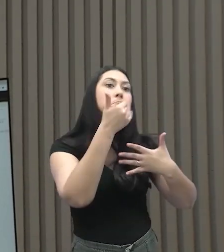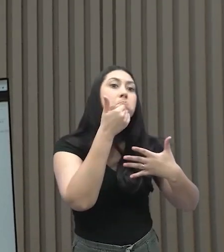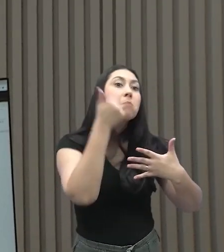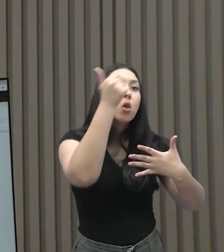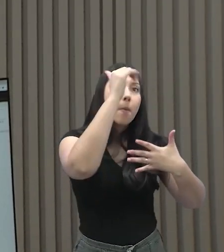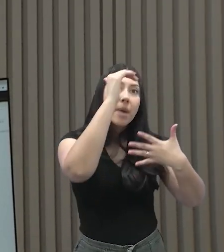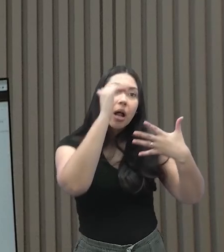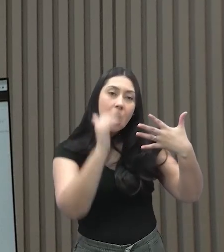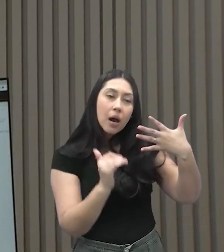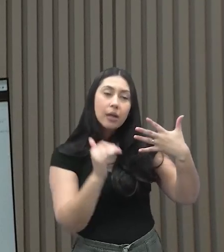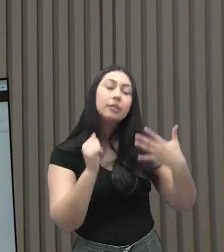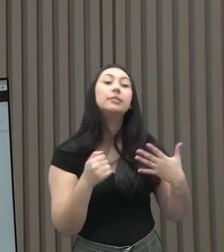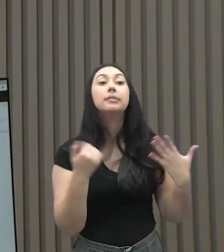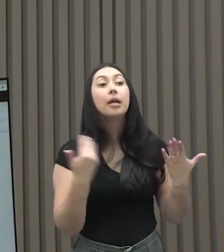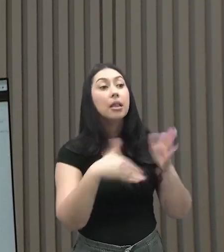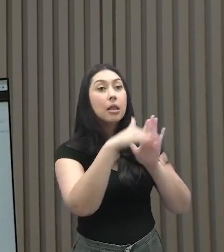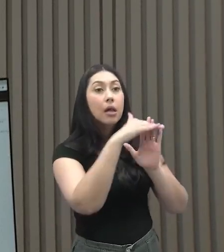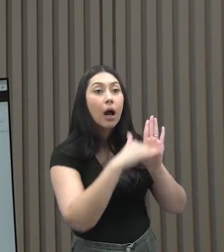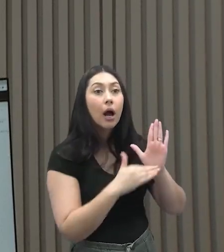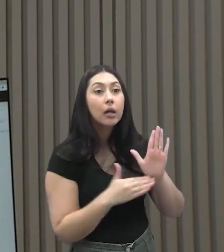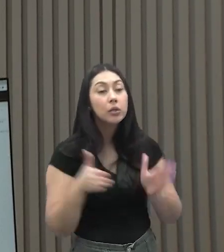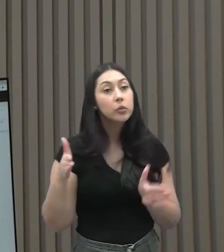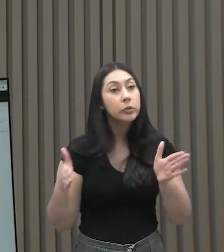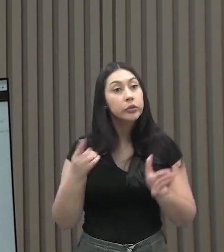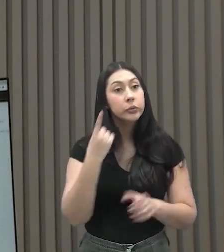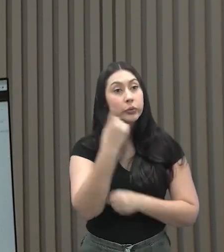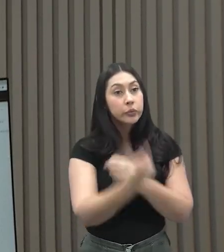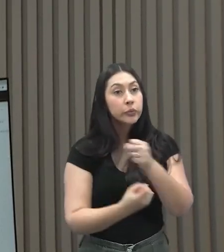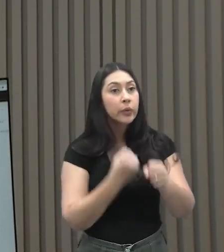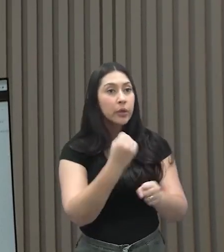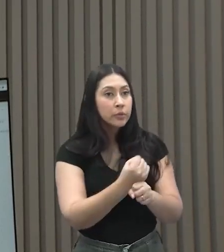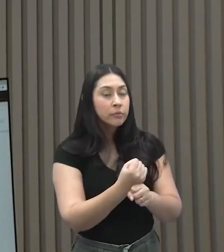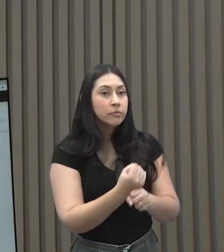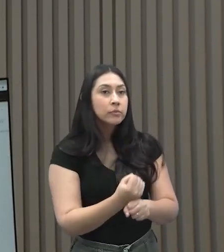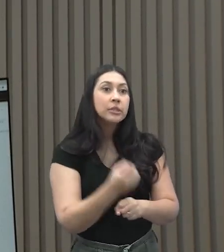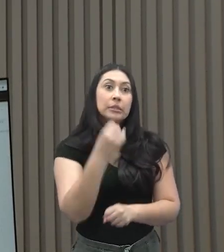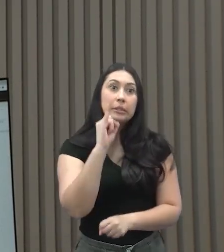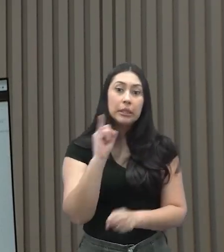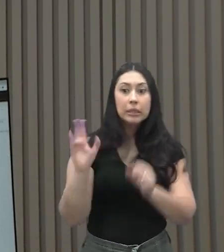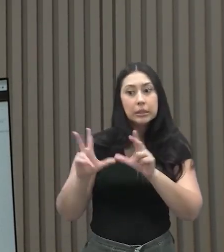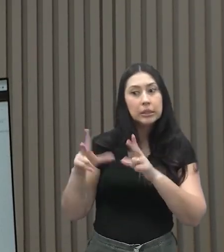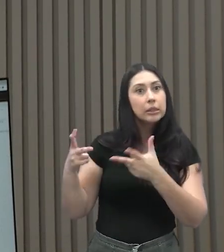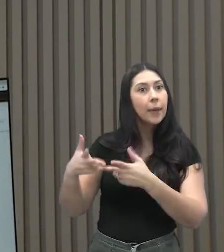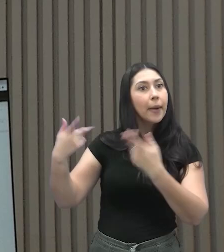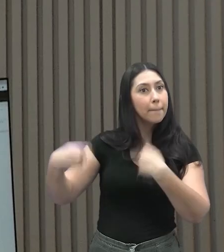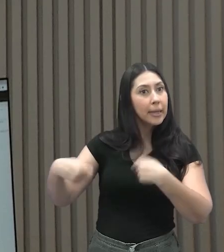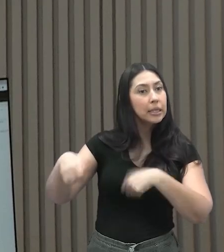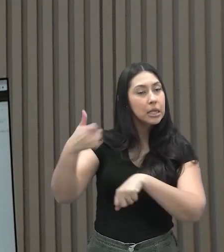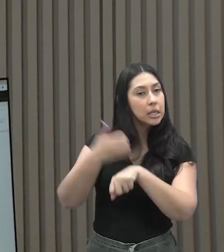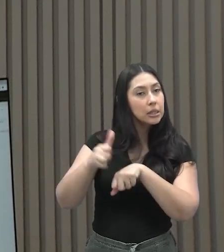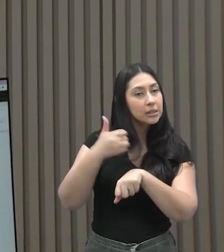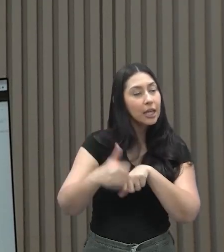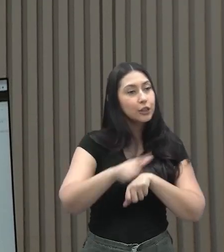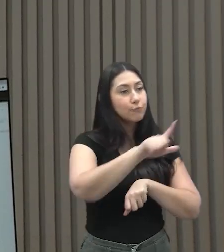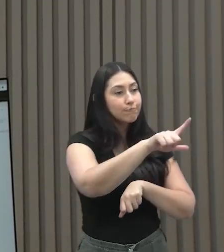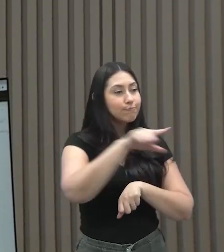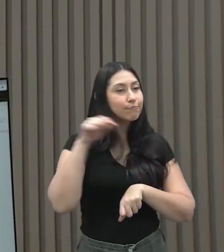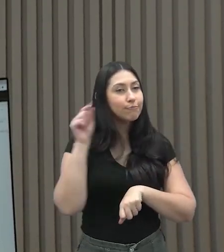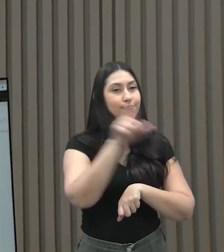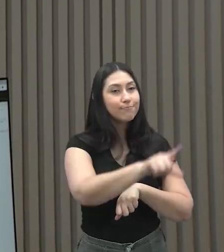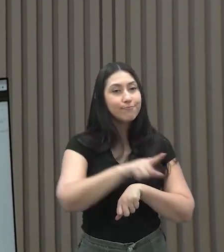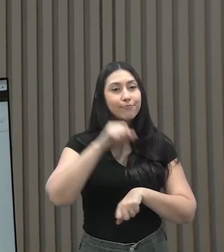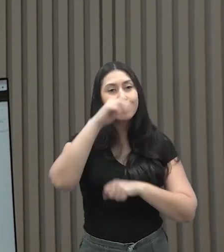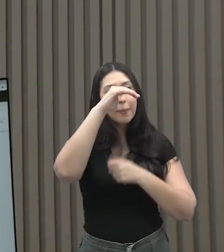o candidato fica, e essa lista vale por 1 ano. E aí, conforme a necessidade da Câmara de ir preenchendo as vagas de estágio, as pessoas